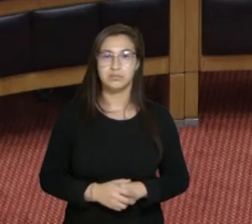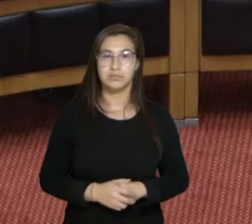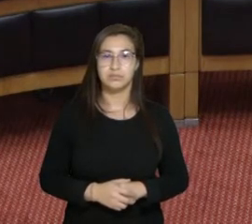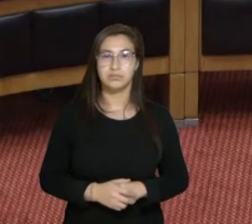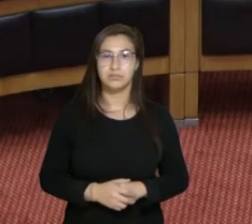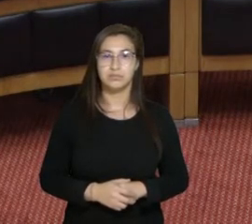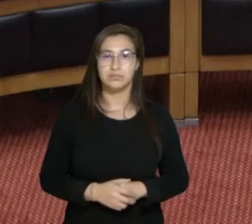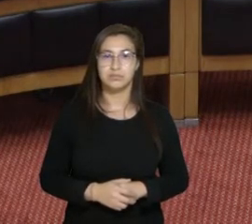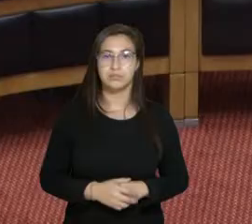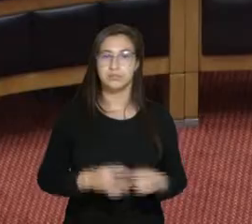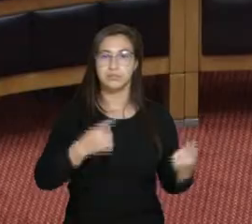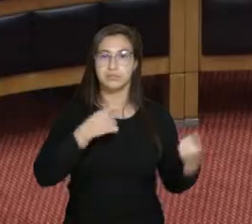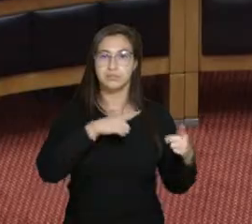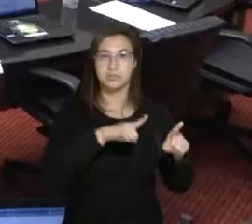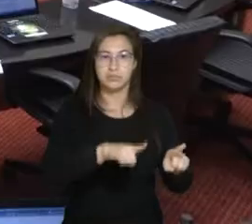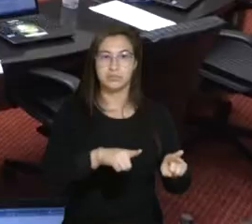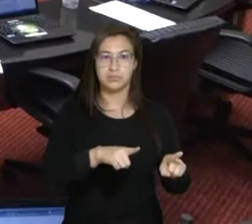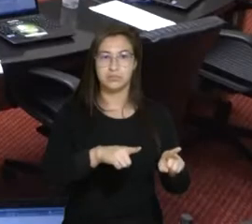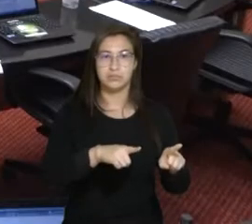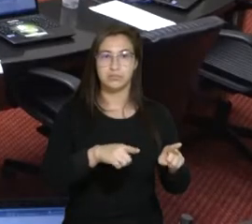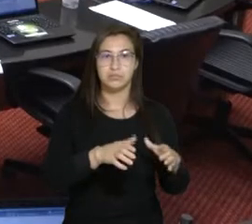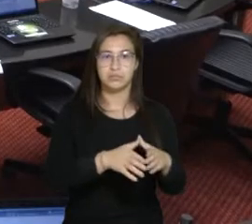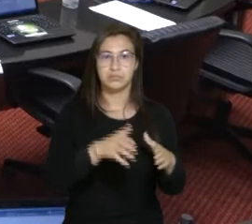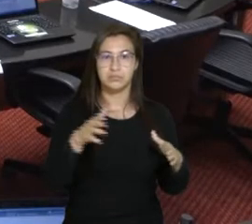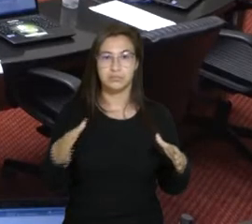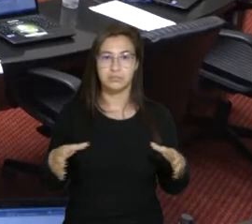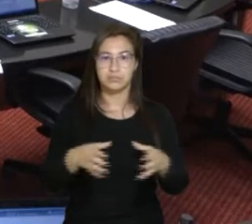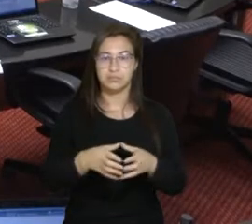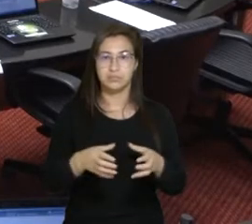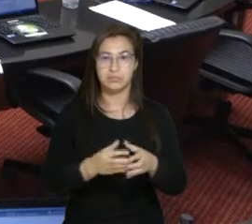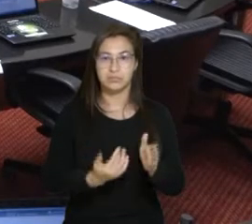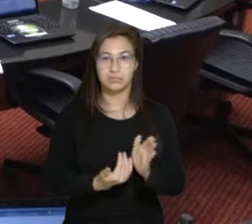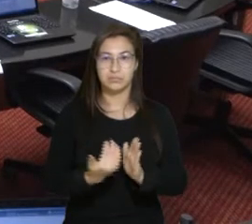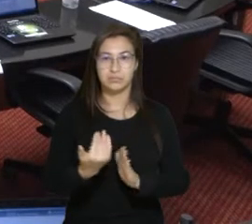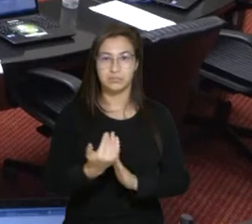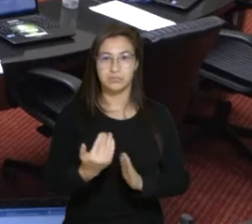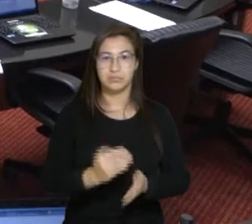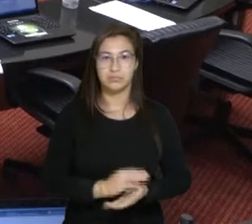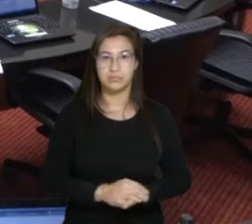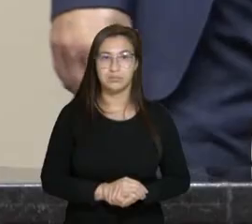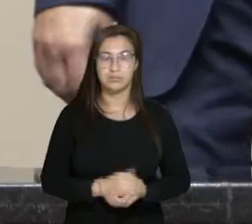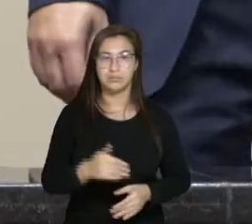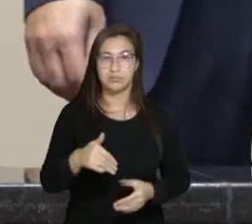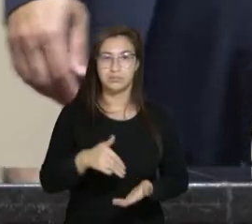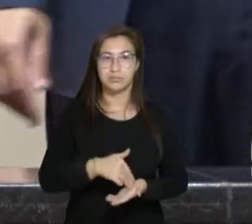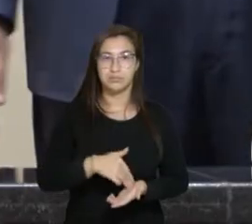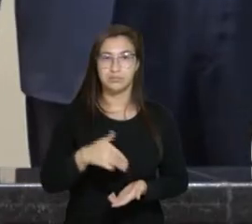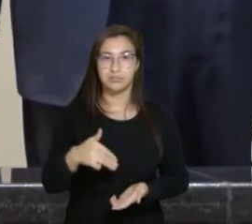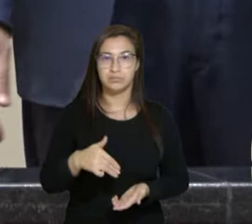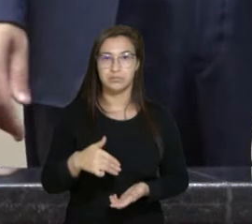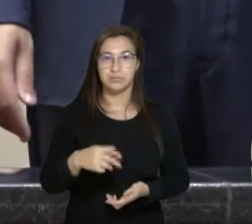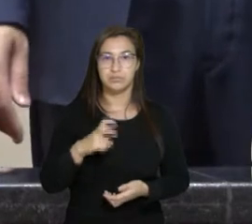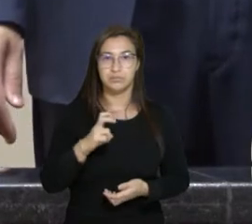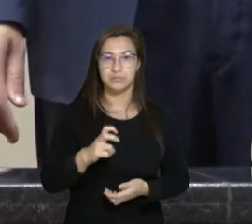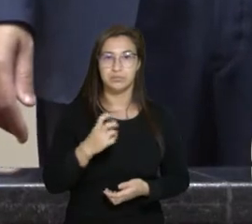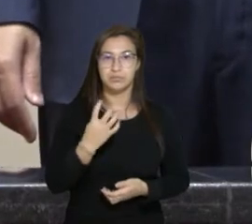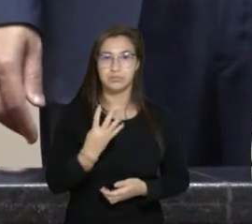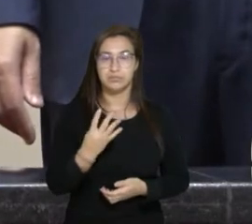é rejeitado por maioria a Moção 548